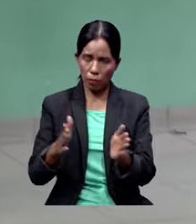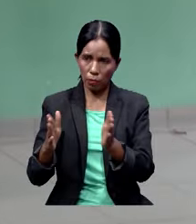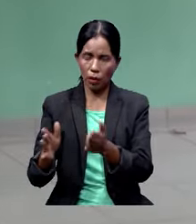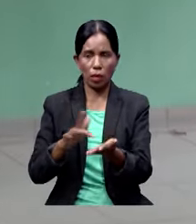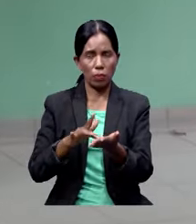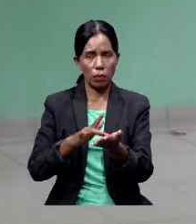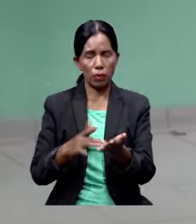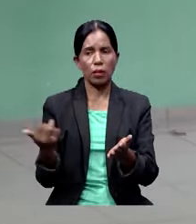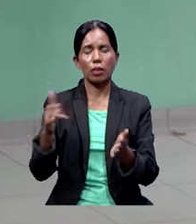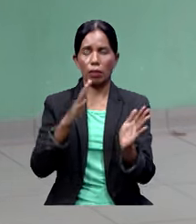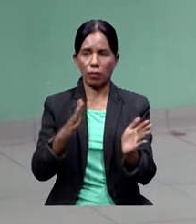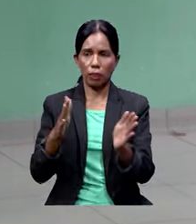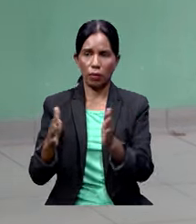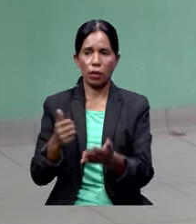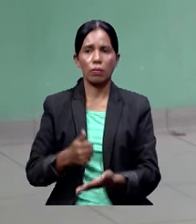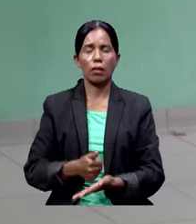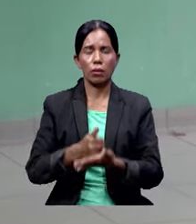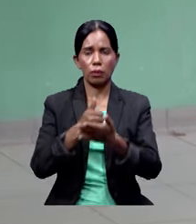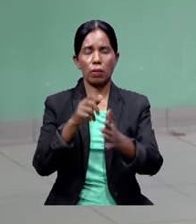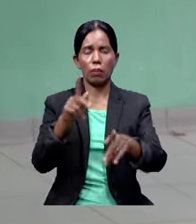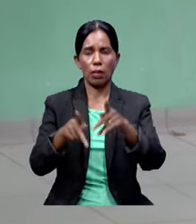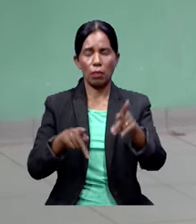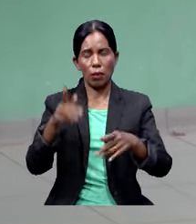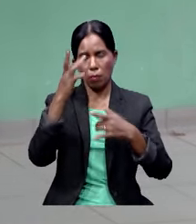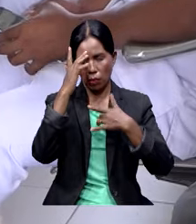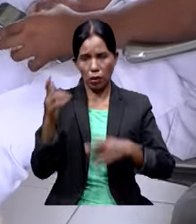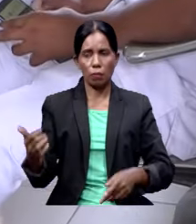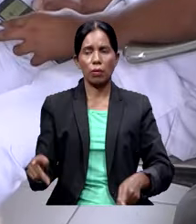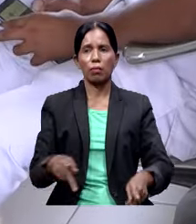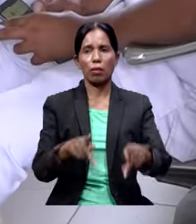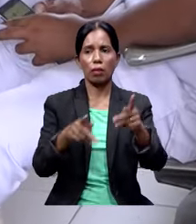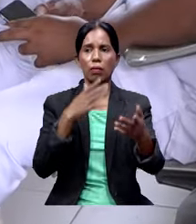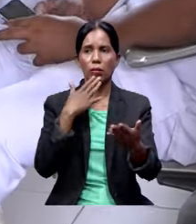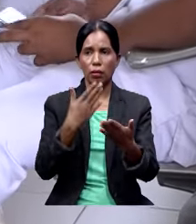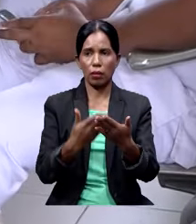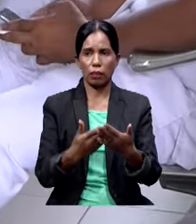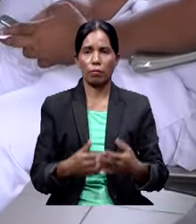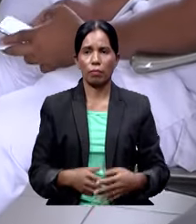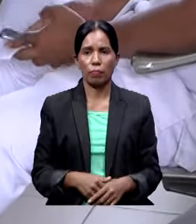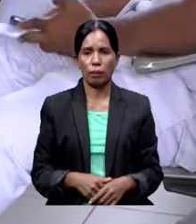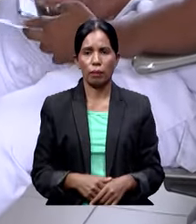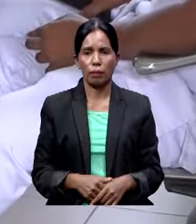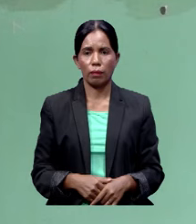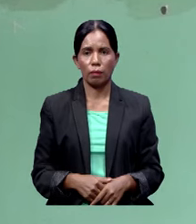saneamento suficiente, ho de halo tratamento ba público óptimo, eficiência no eficaz.